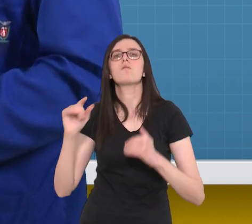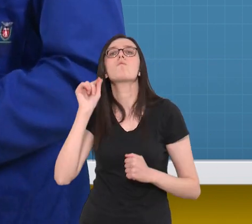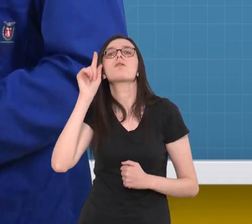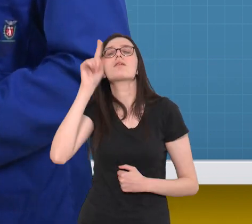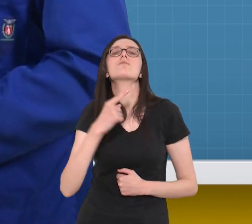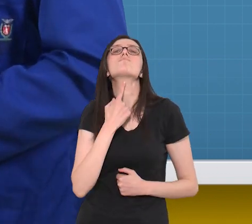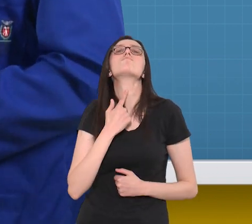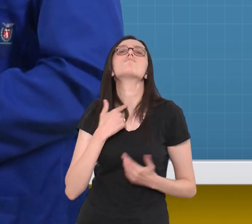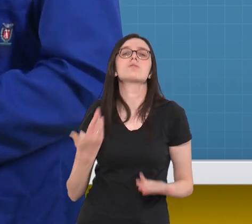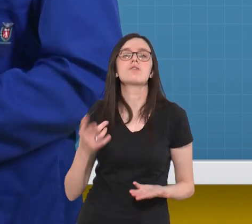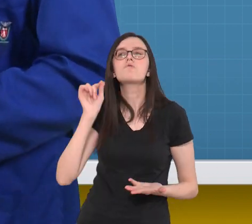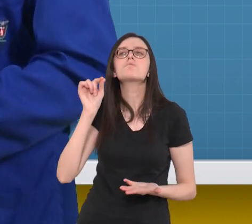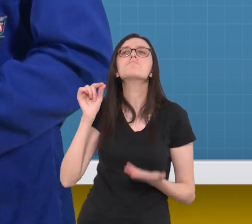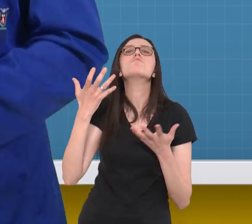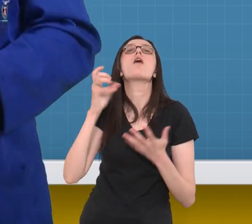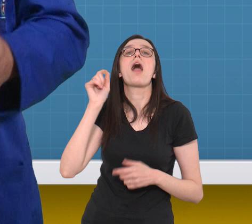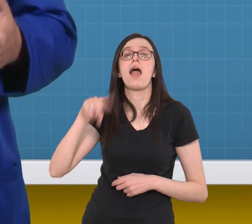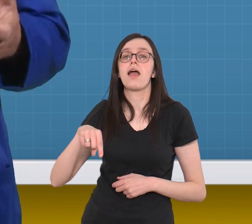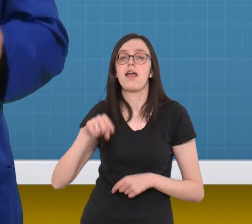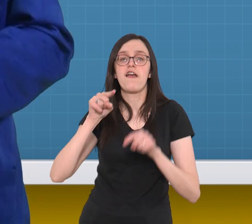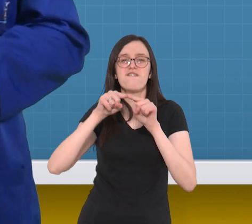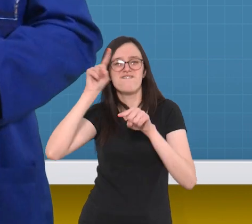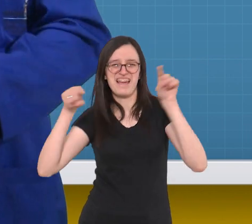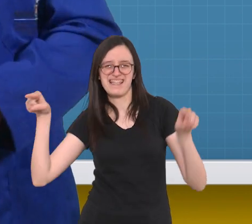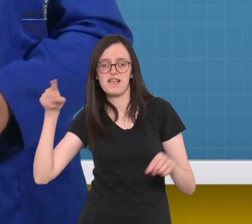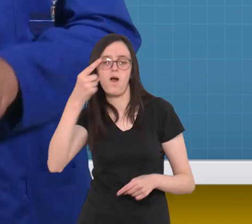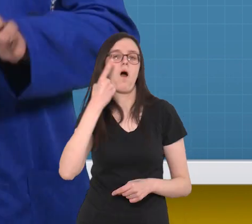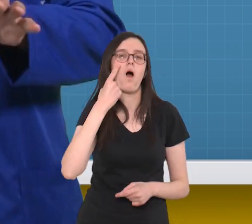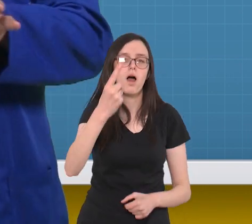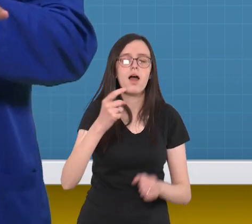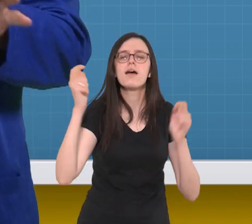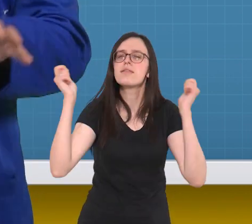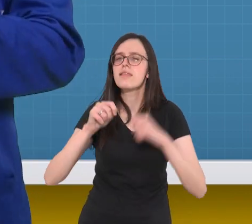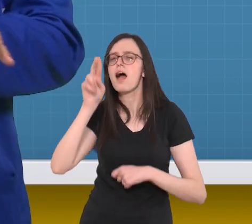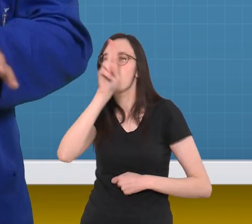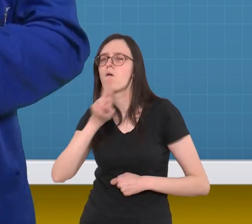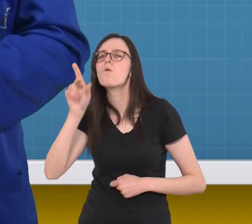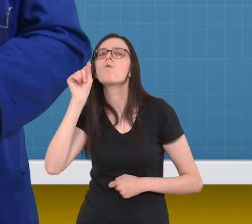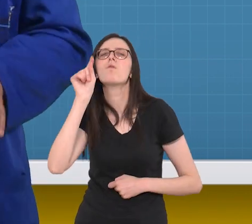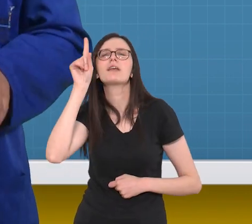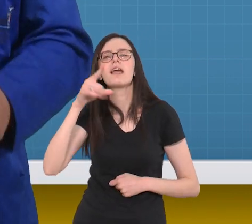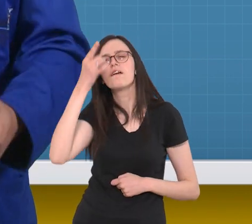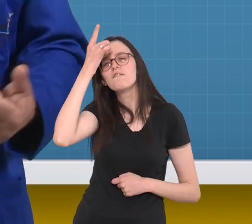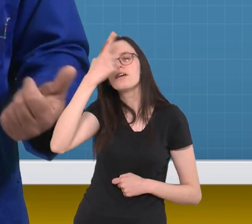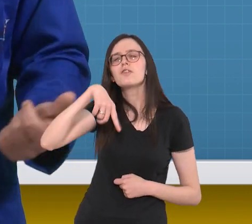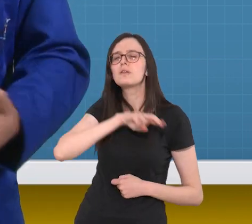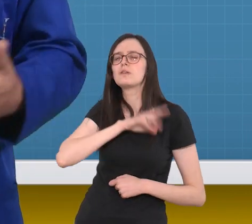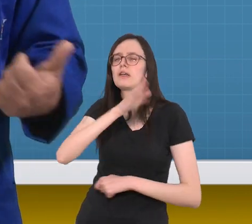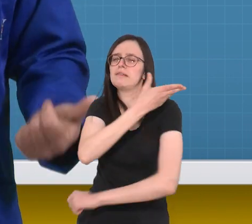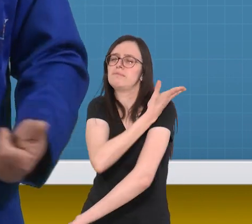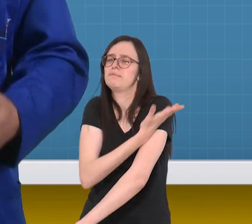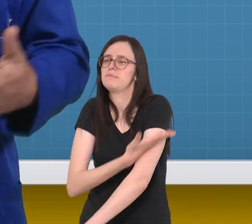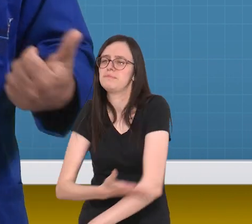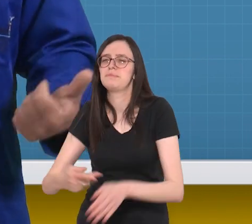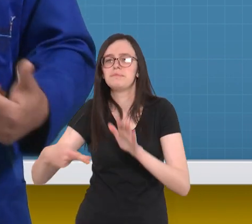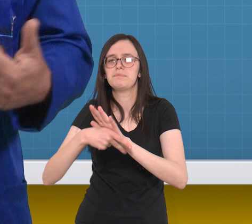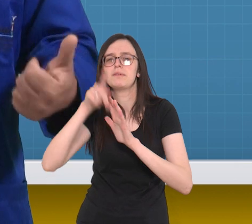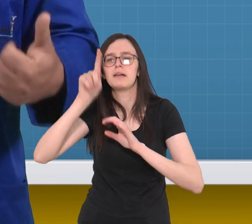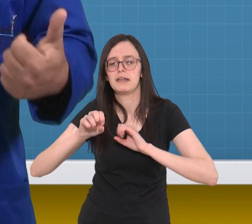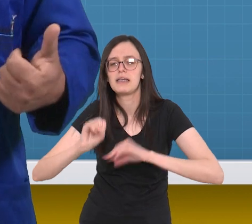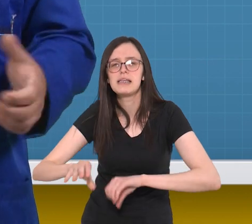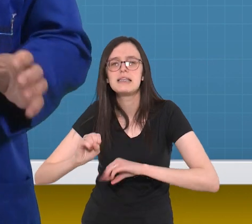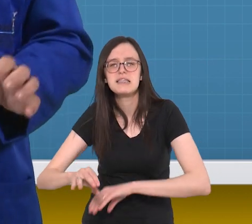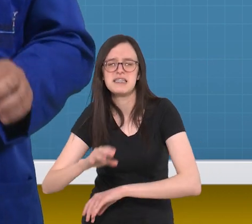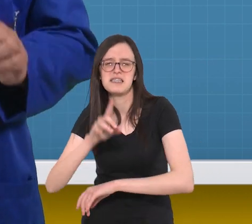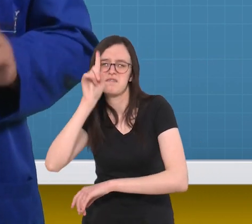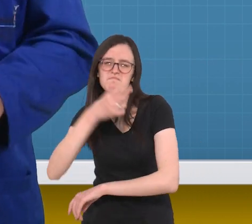eu desejo, que é a minha variável. Aí você pode usar aquela incógnita, aquela variável que você aprendeu lá no ensino